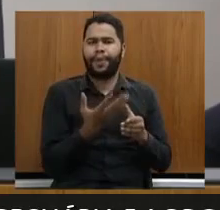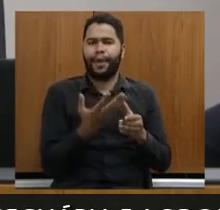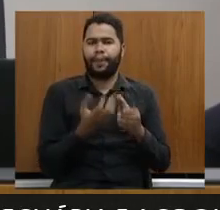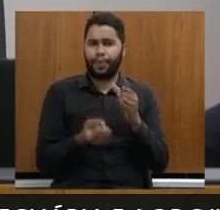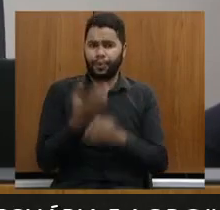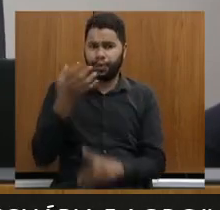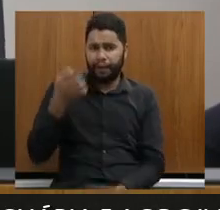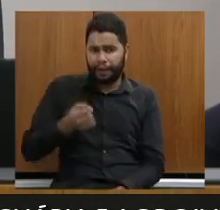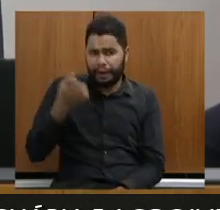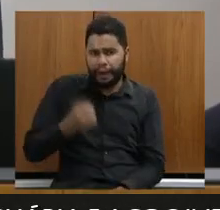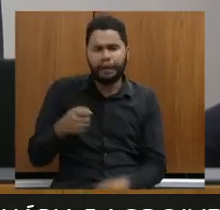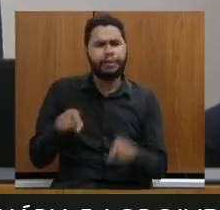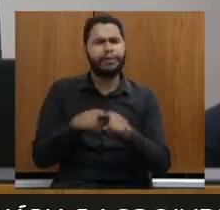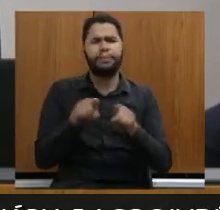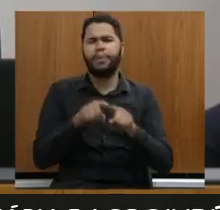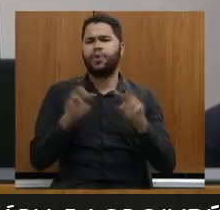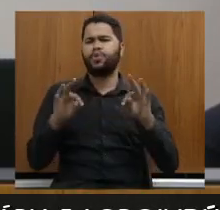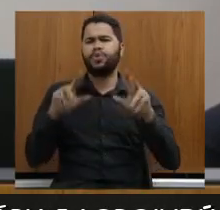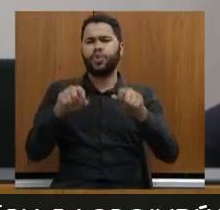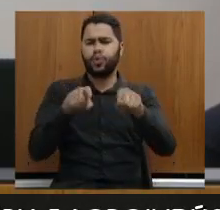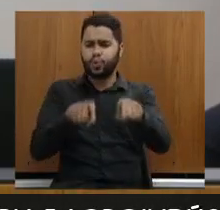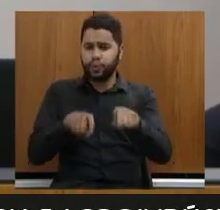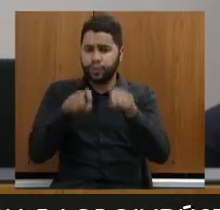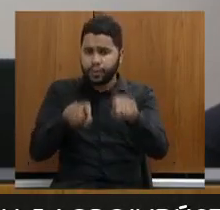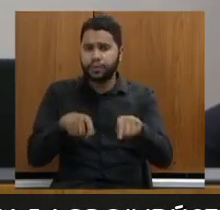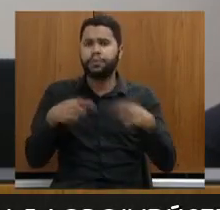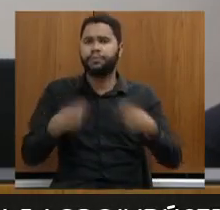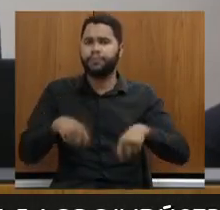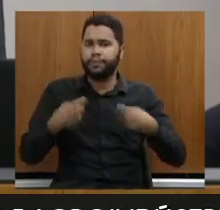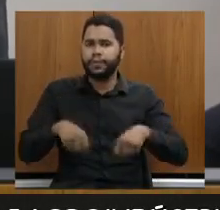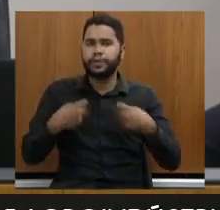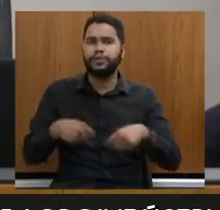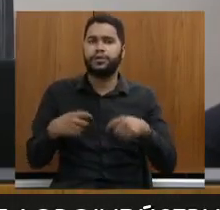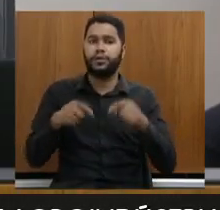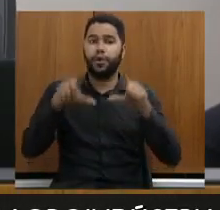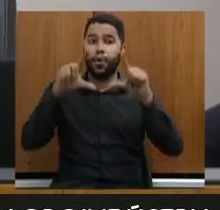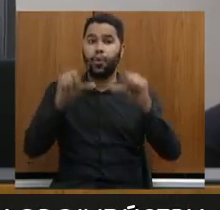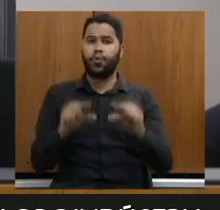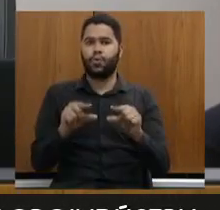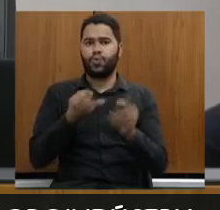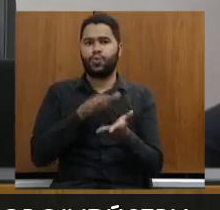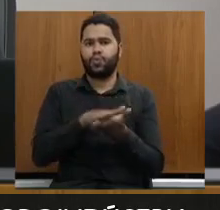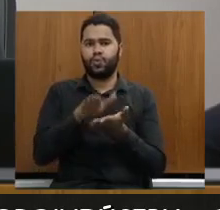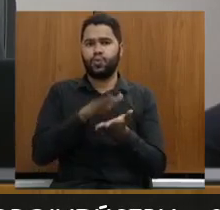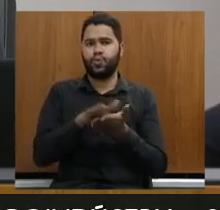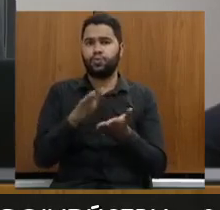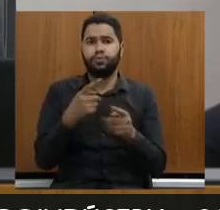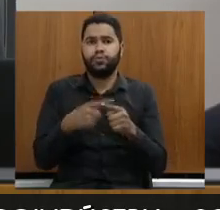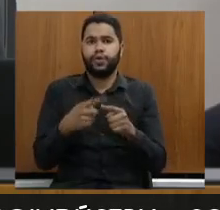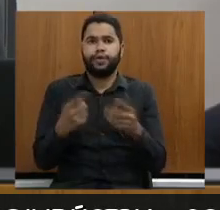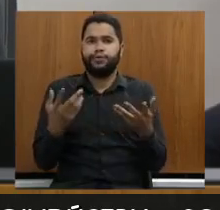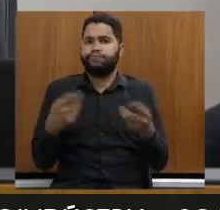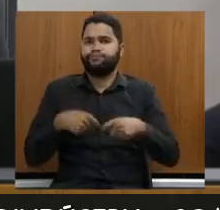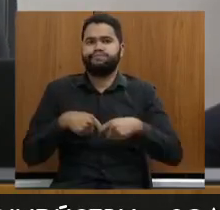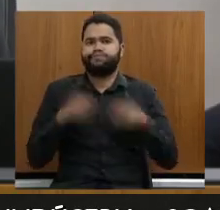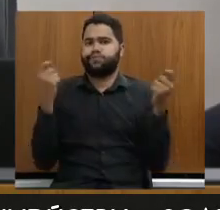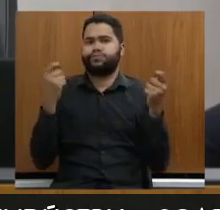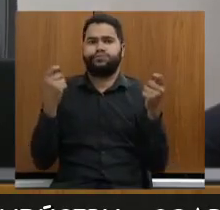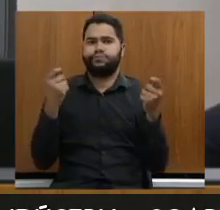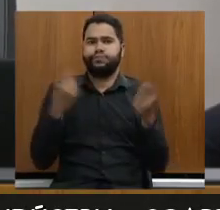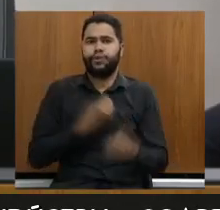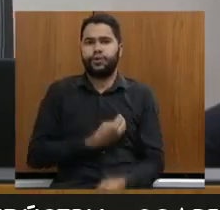leite não sol de leite mas todo produtor rural hoje preciso de baixar um curso do seu trabalho senão ele não vai conseguir